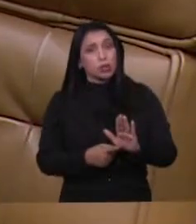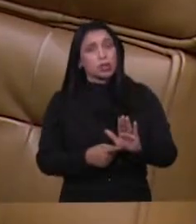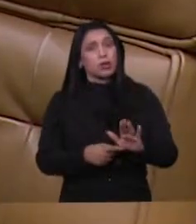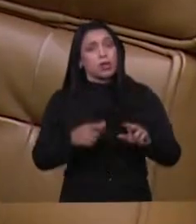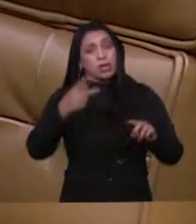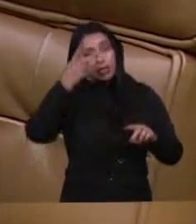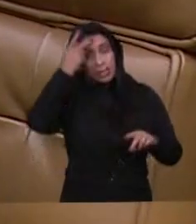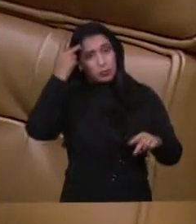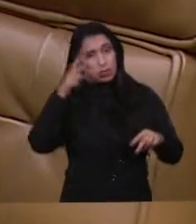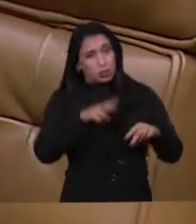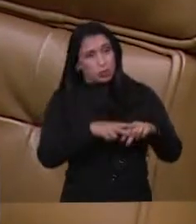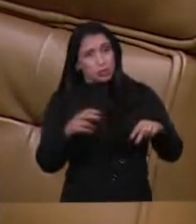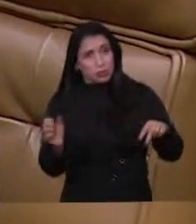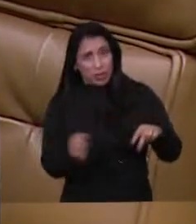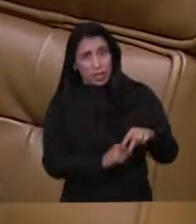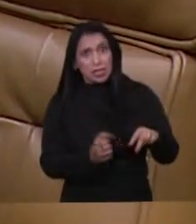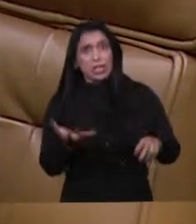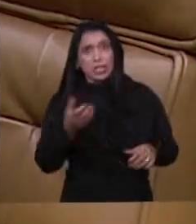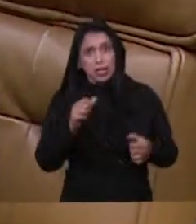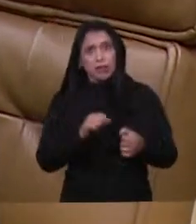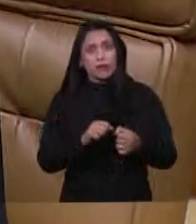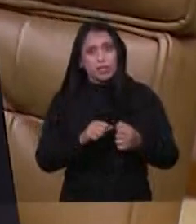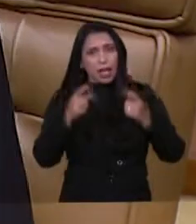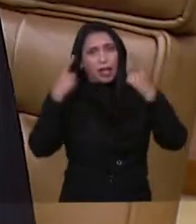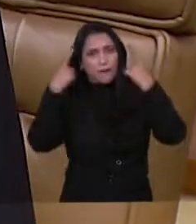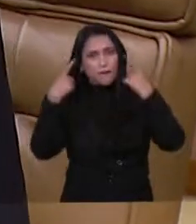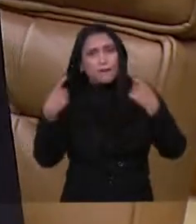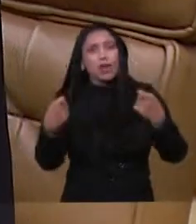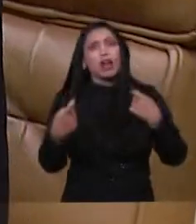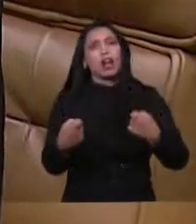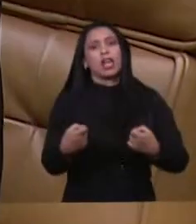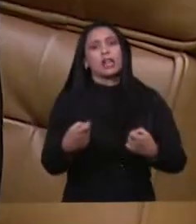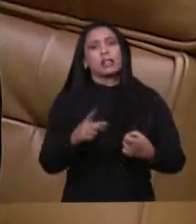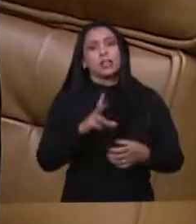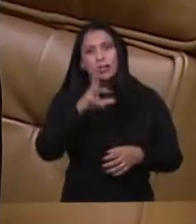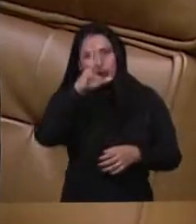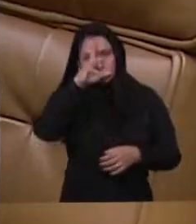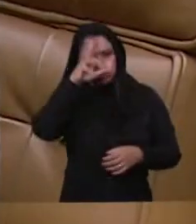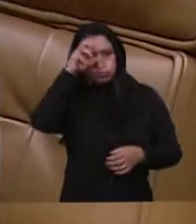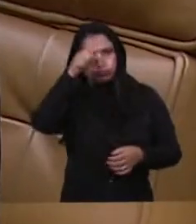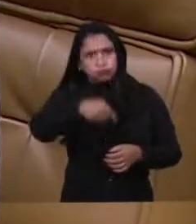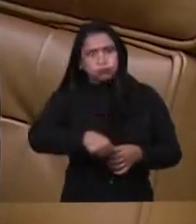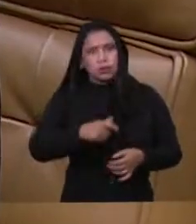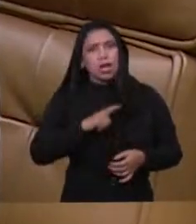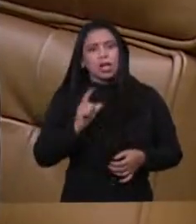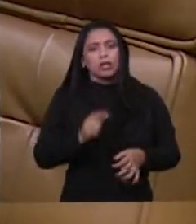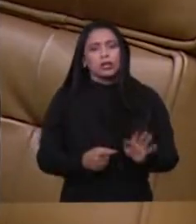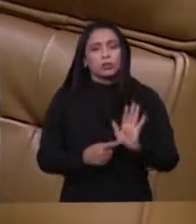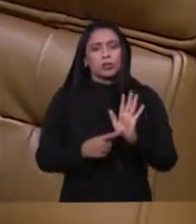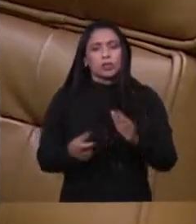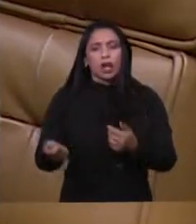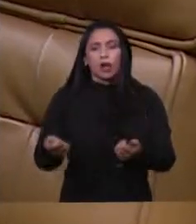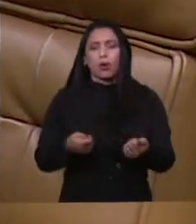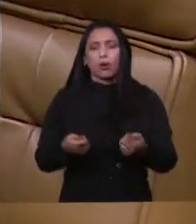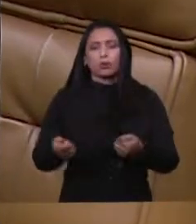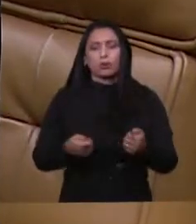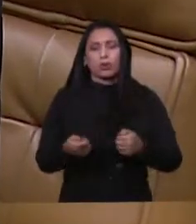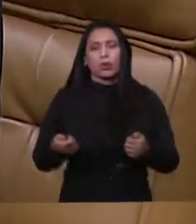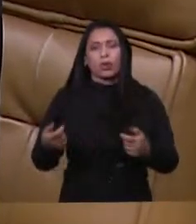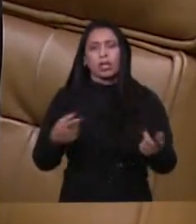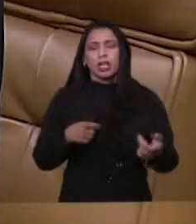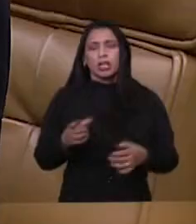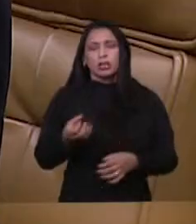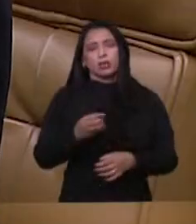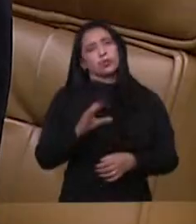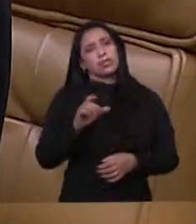presos tinham a intenção de empregar violência, bem como de resistir a eventuais procedimentos de controle de estudos civis por parte